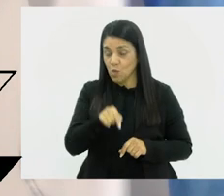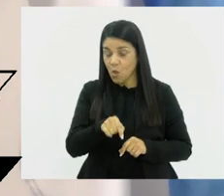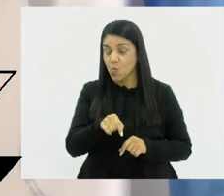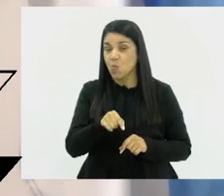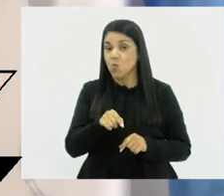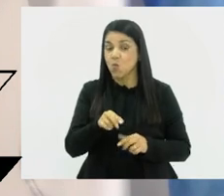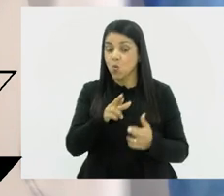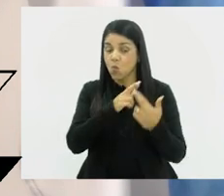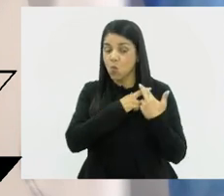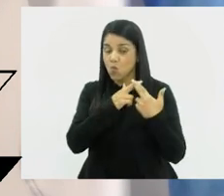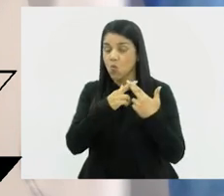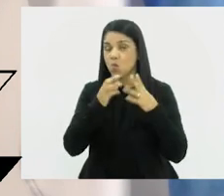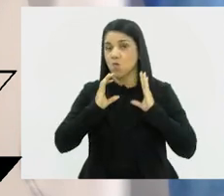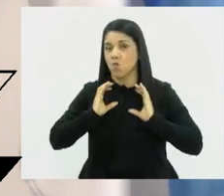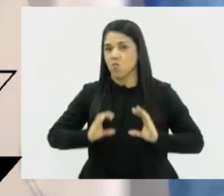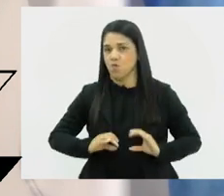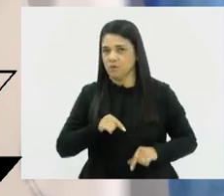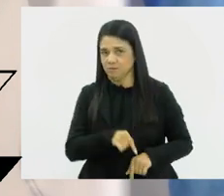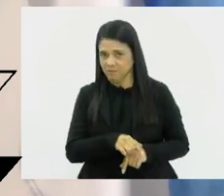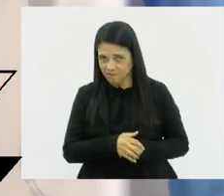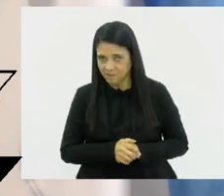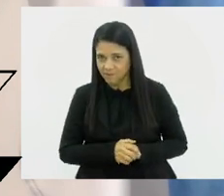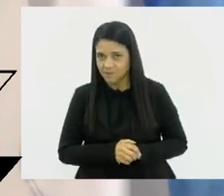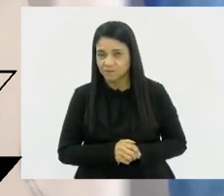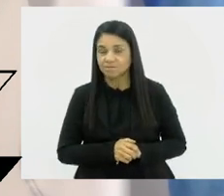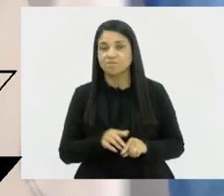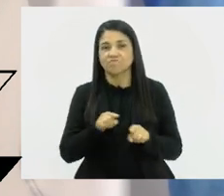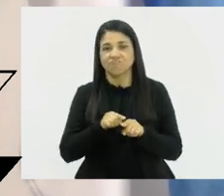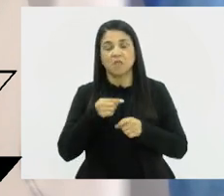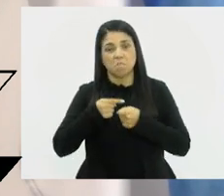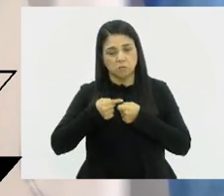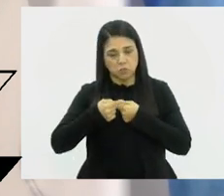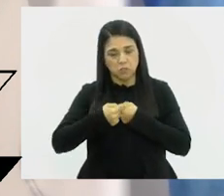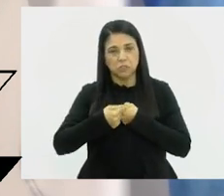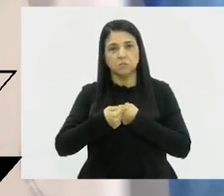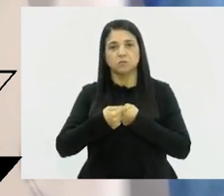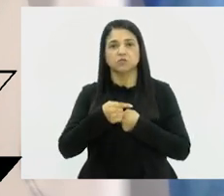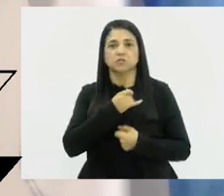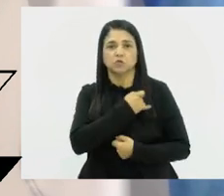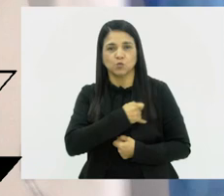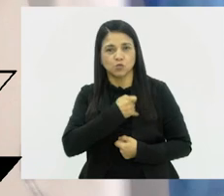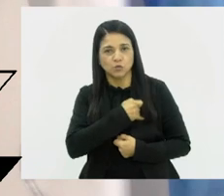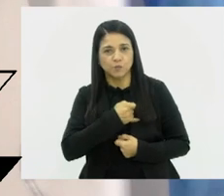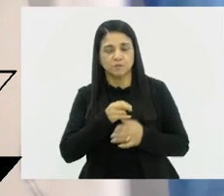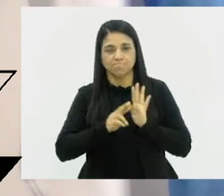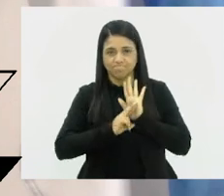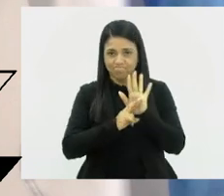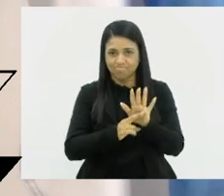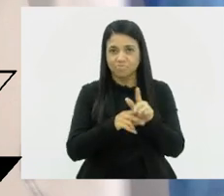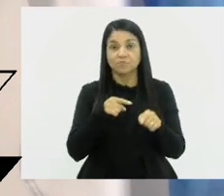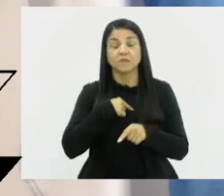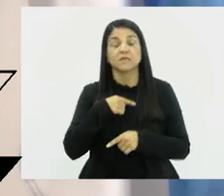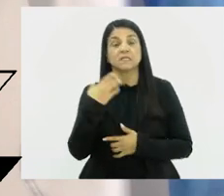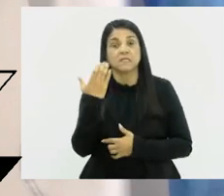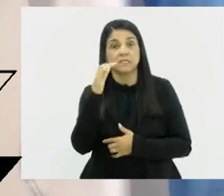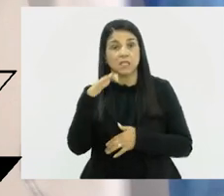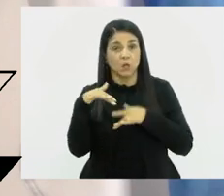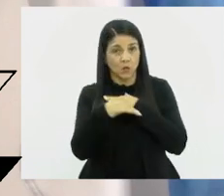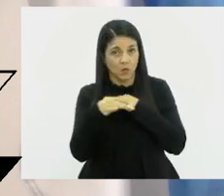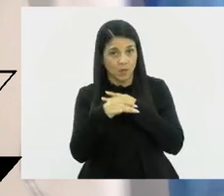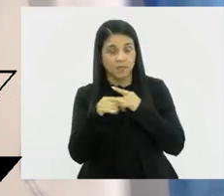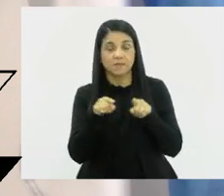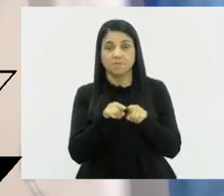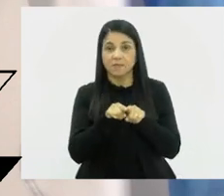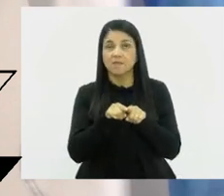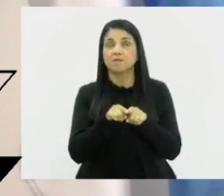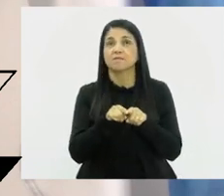Saudar, já que falamos aqui sobre município, muito bom ver a representação municipal de São João de Meriti, da cidade de Niterói, e o mais